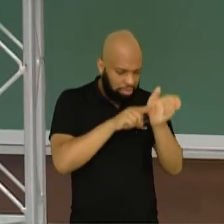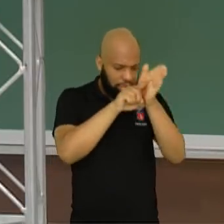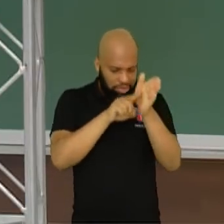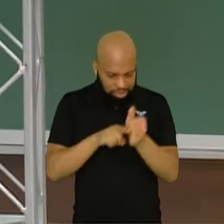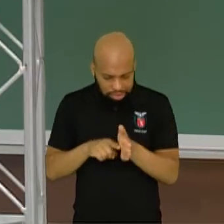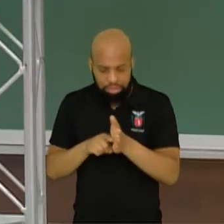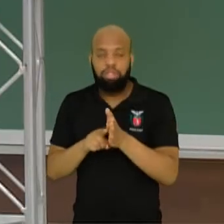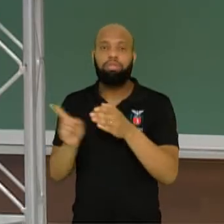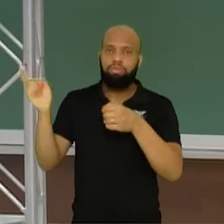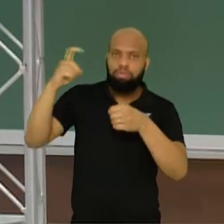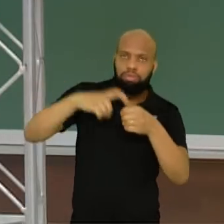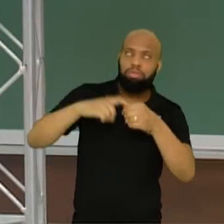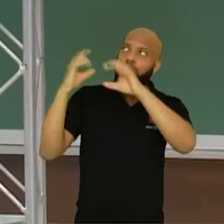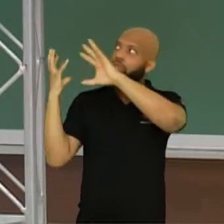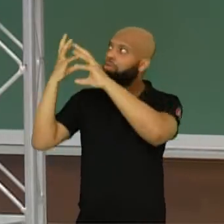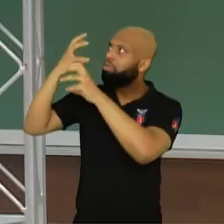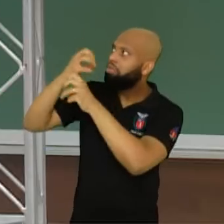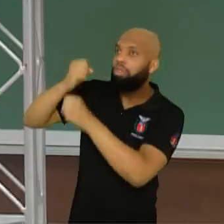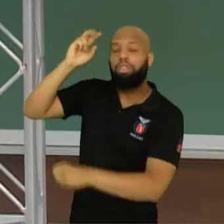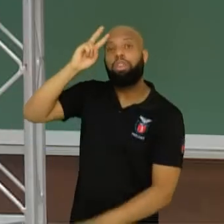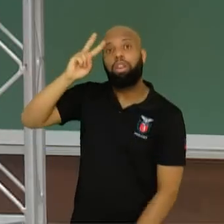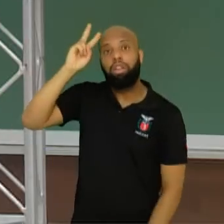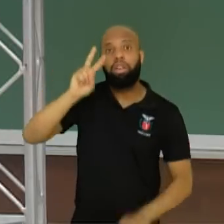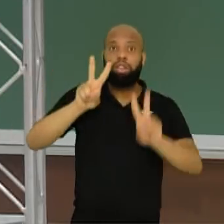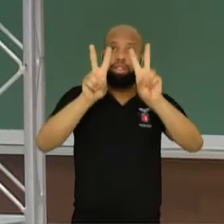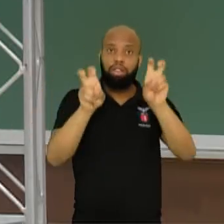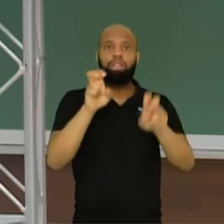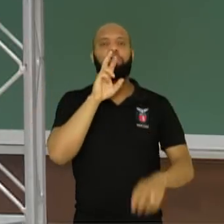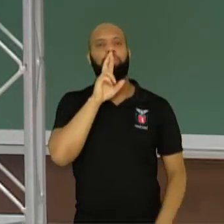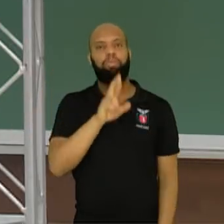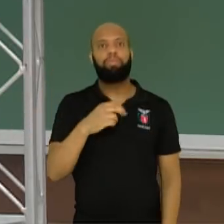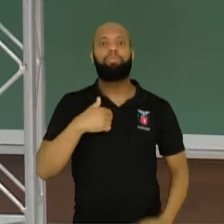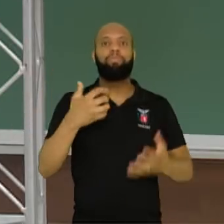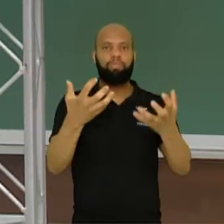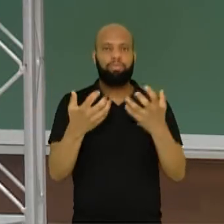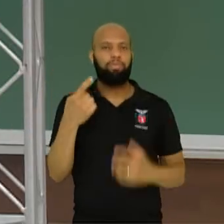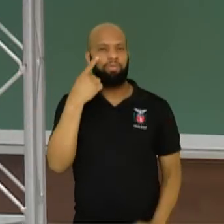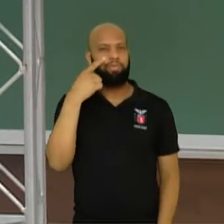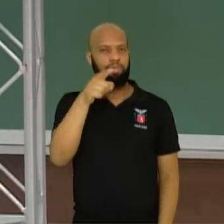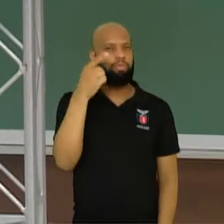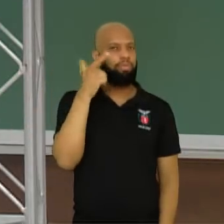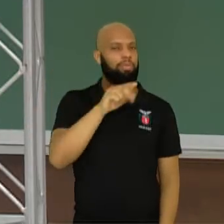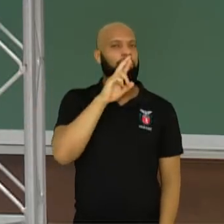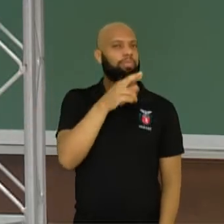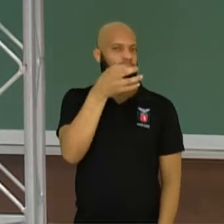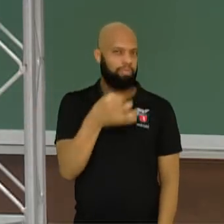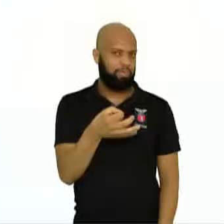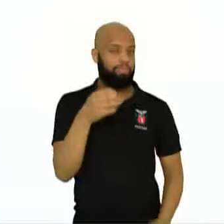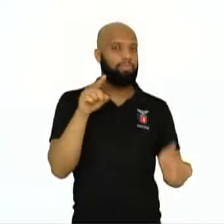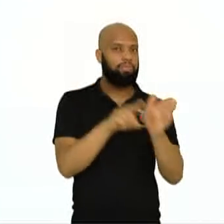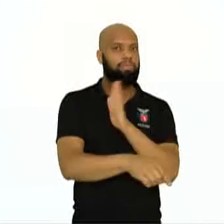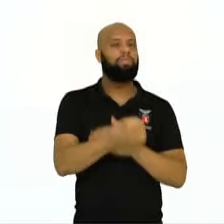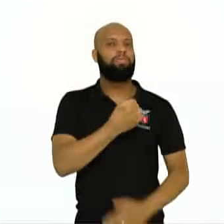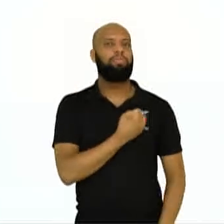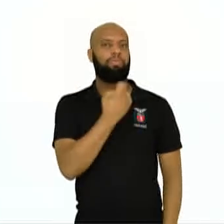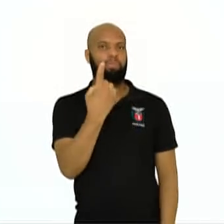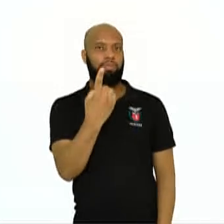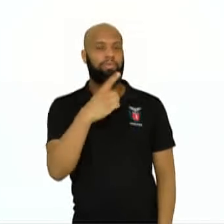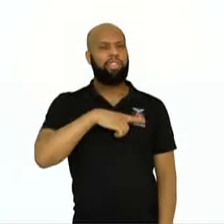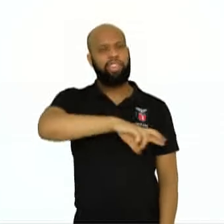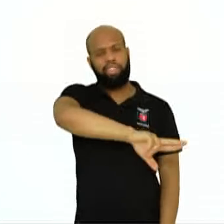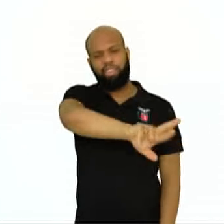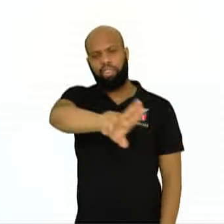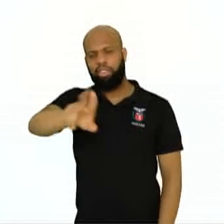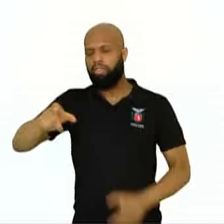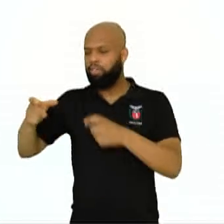para retomar, relembrar os assuntos e responder. Eu quero ver se você acertou. Pergunta número 1. Em vários